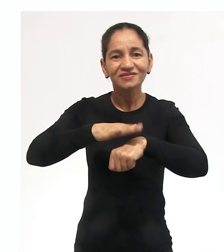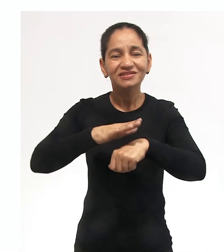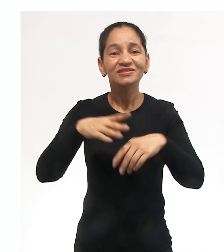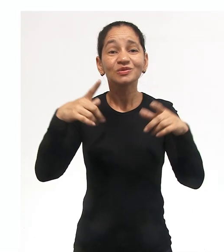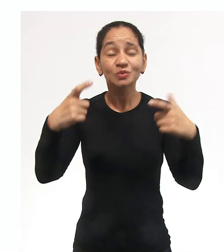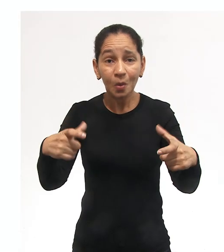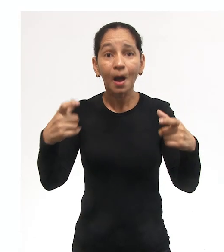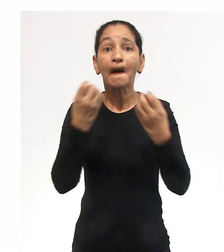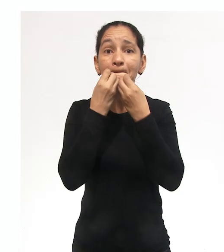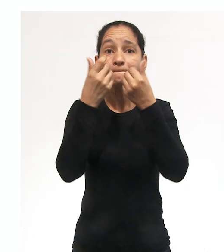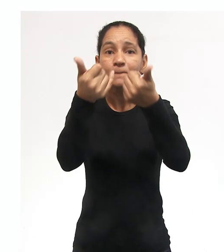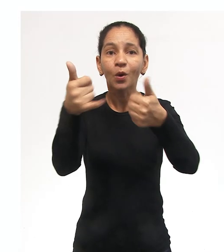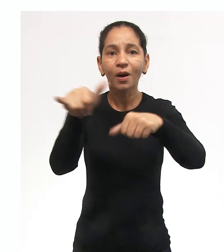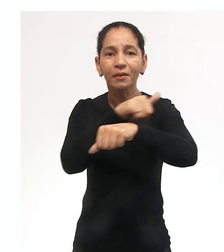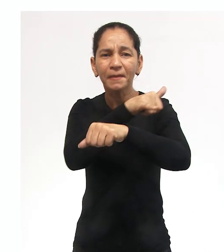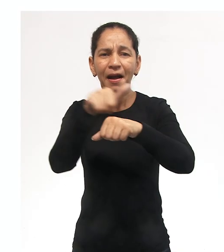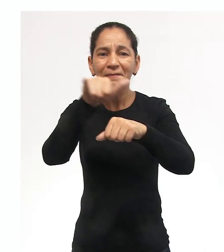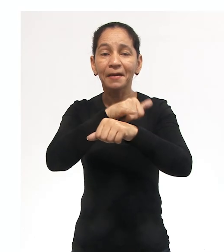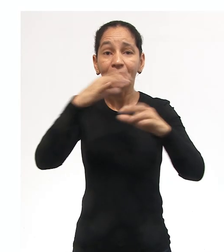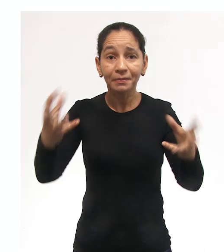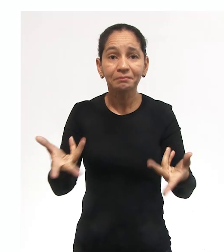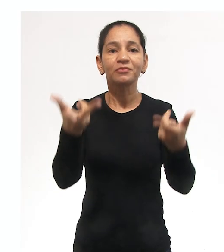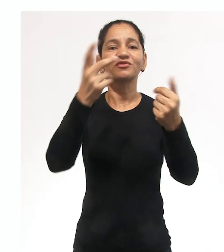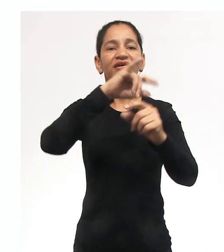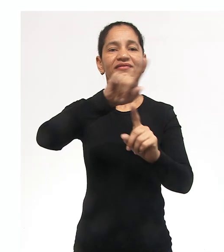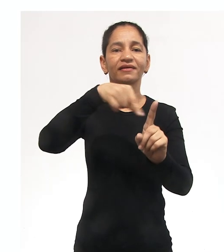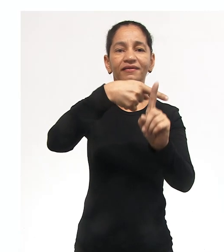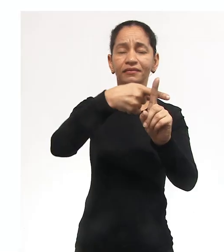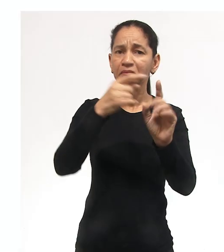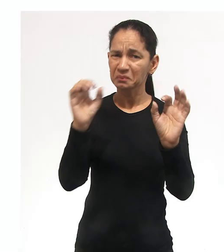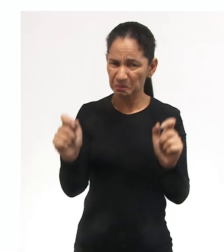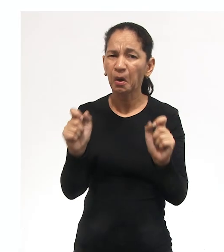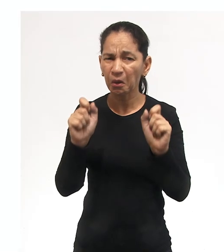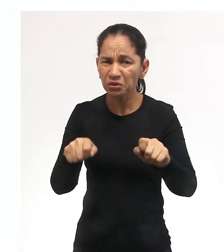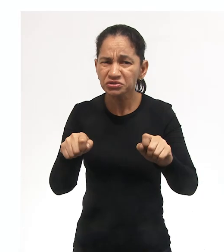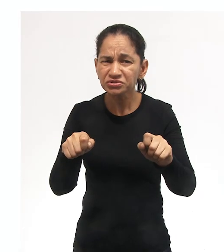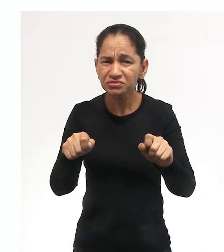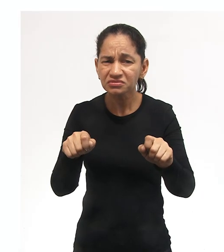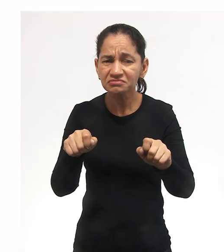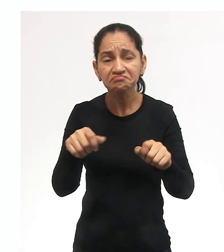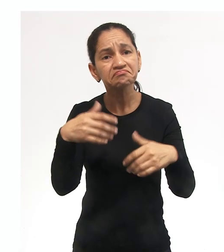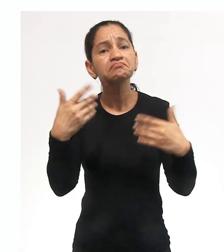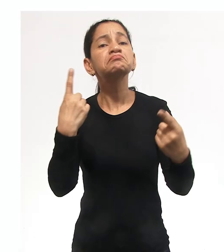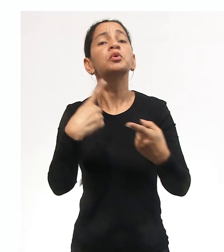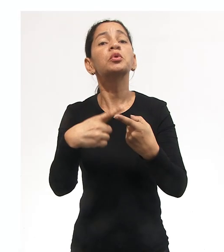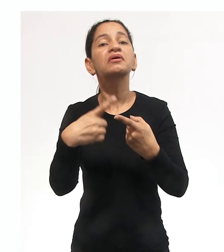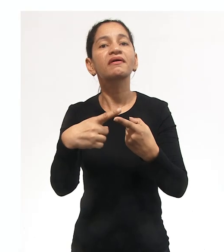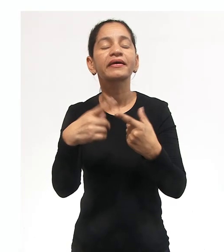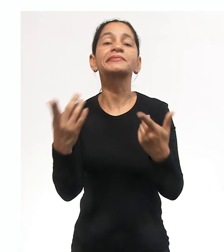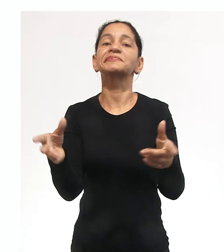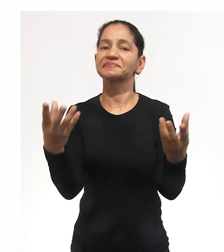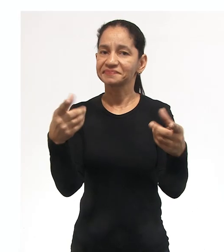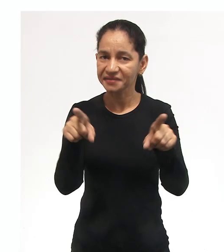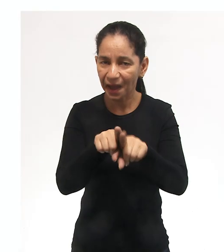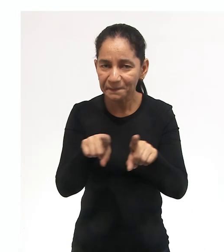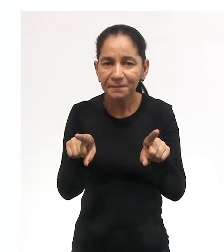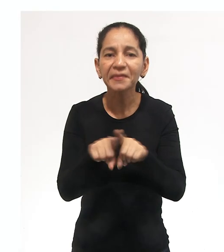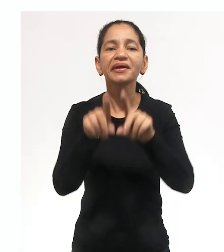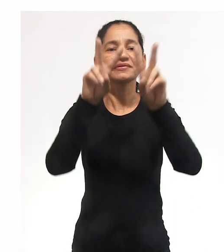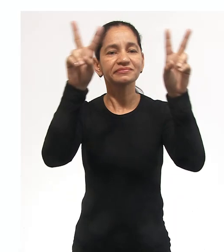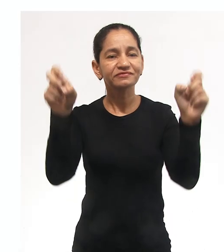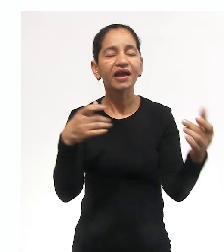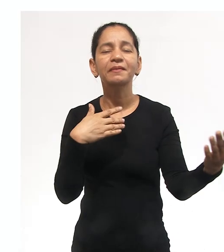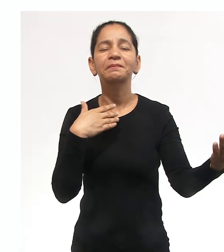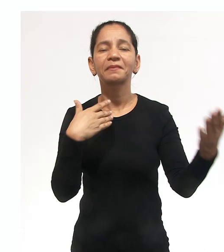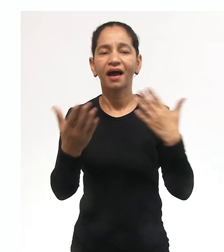elas podem ser estratégias positivas para se usar na alfabetização de adultos? Por quê? Também nós iremos